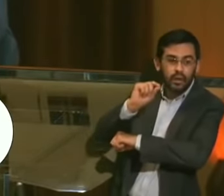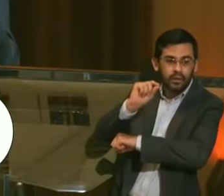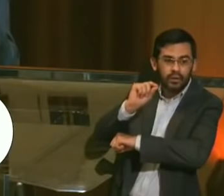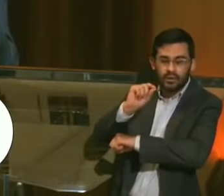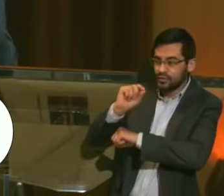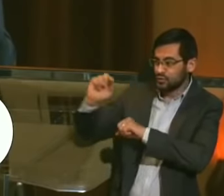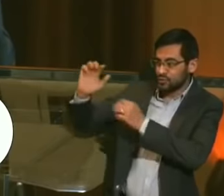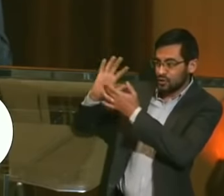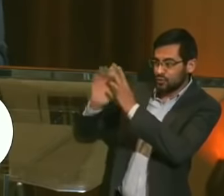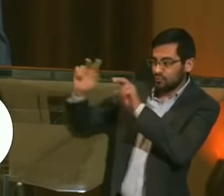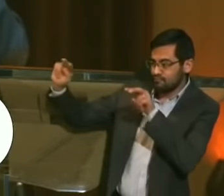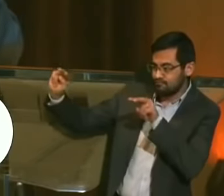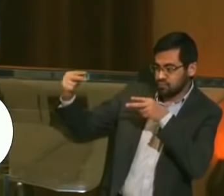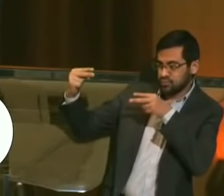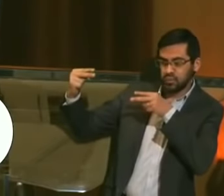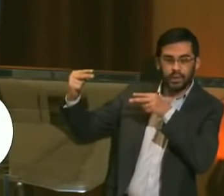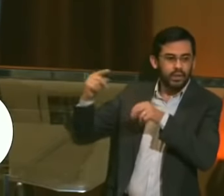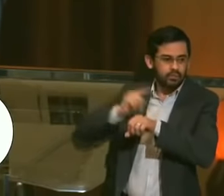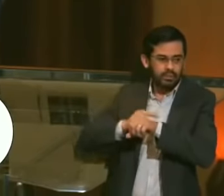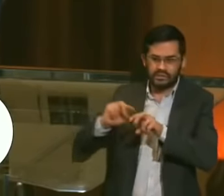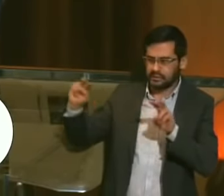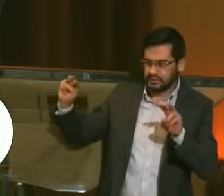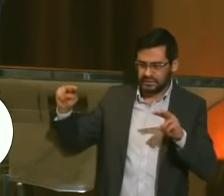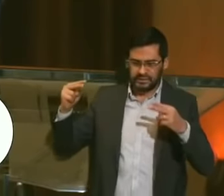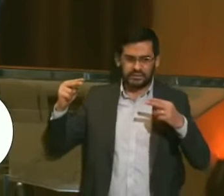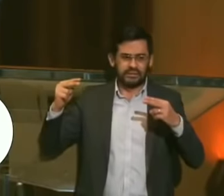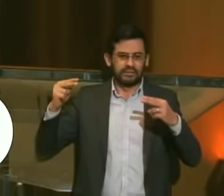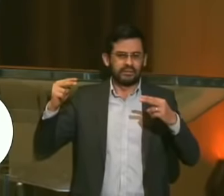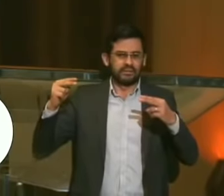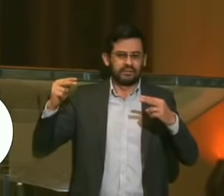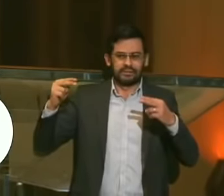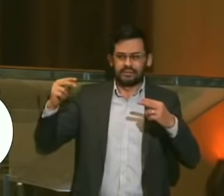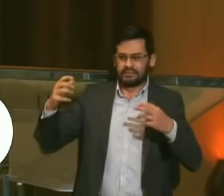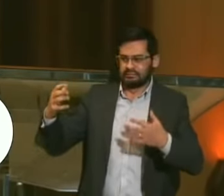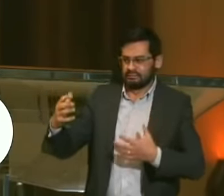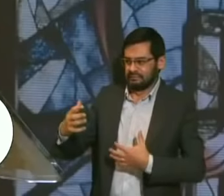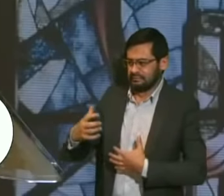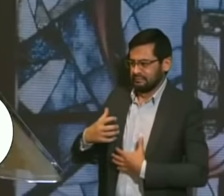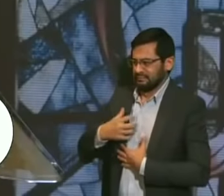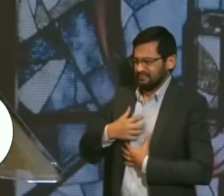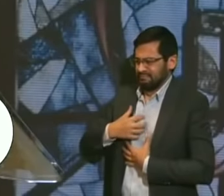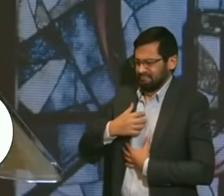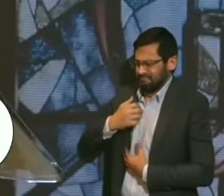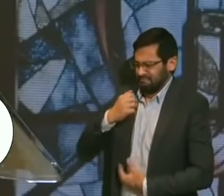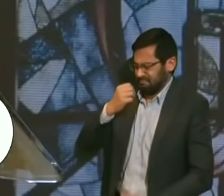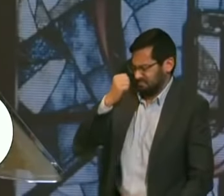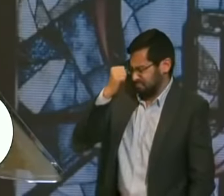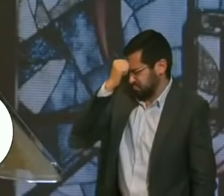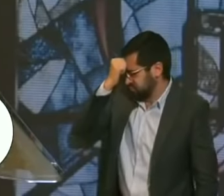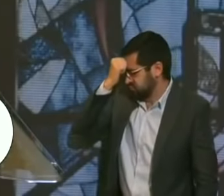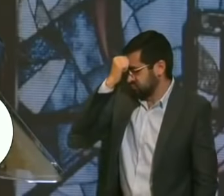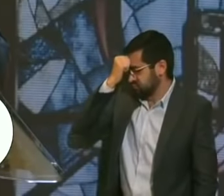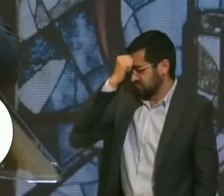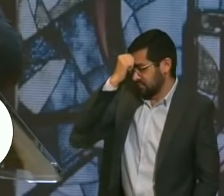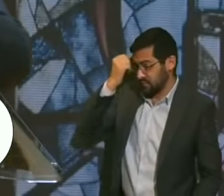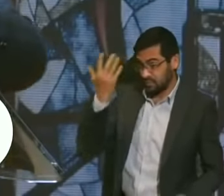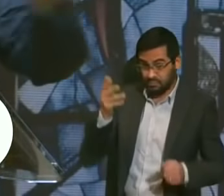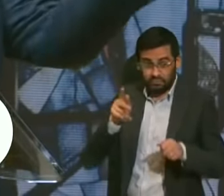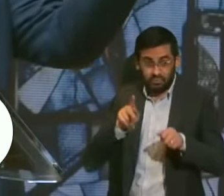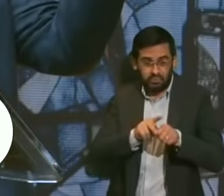os olhos de Jesus. E quando os olhos dele se encontraram com os olhos de Jesus, houve arrependimento. E ele